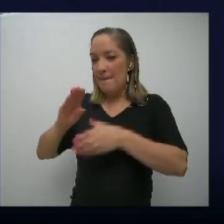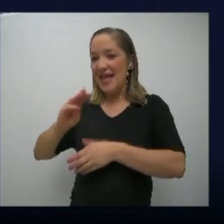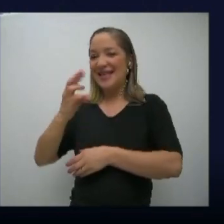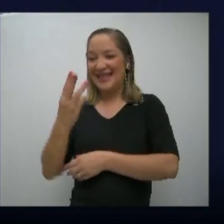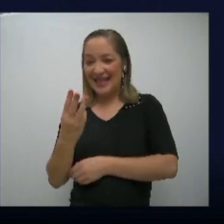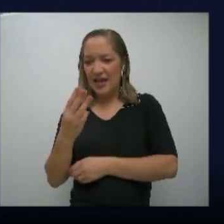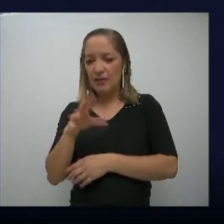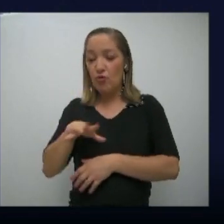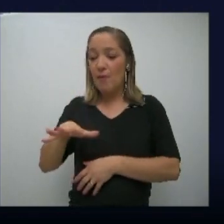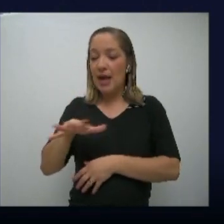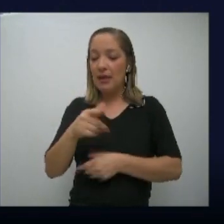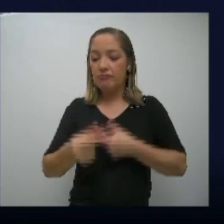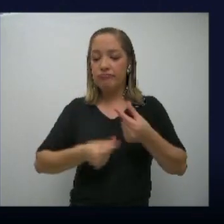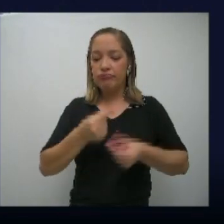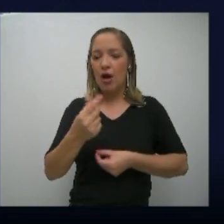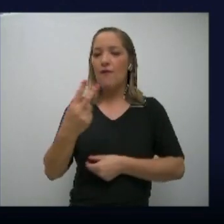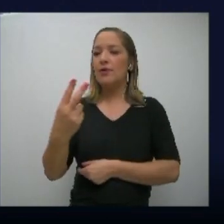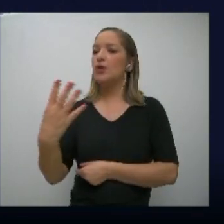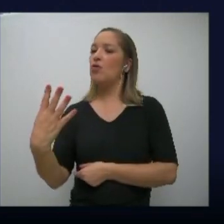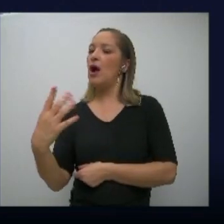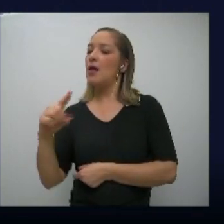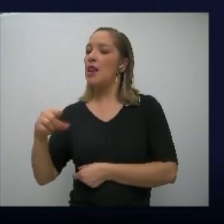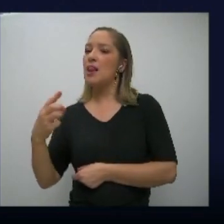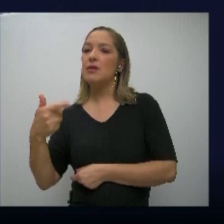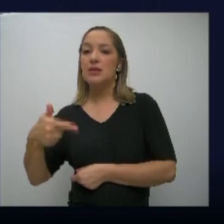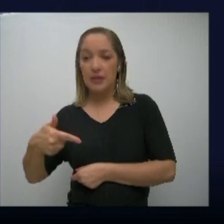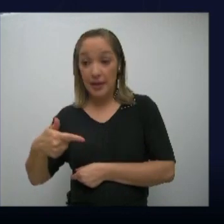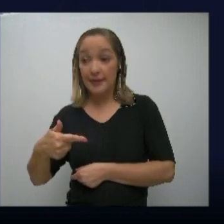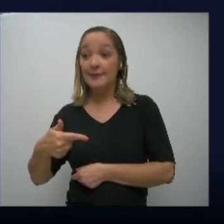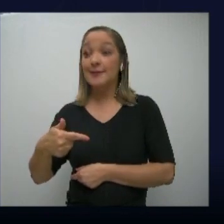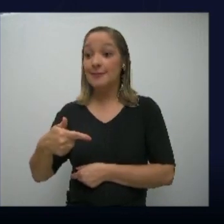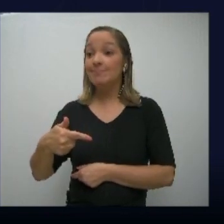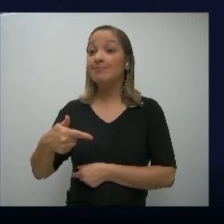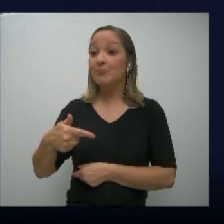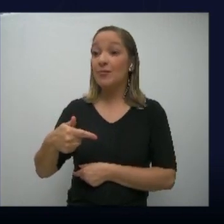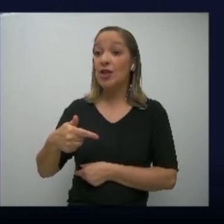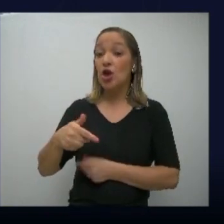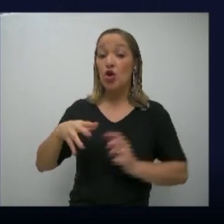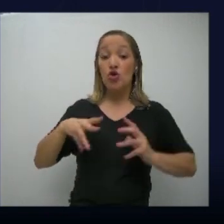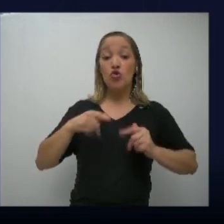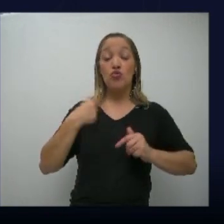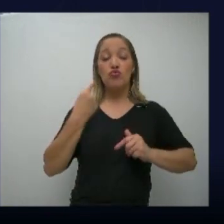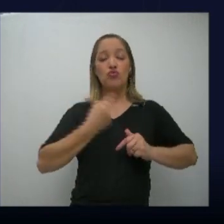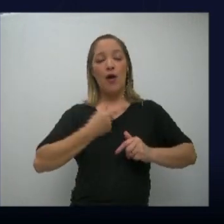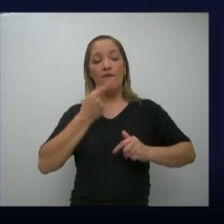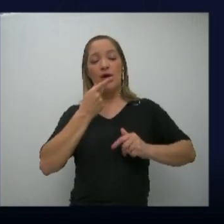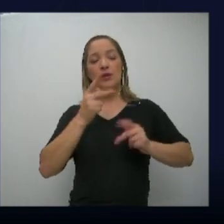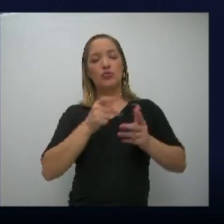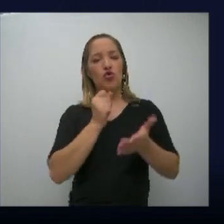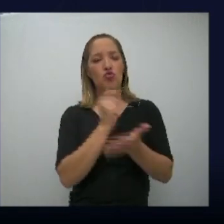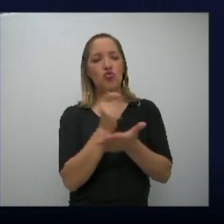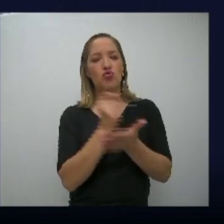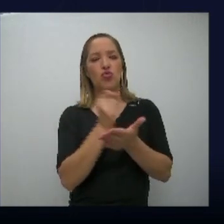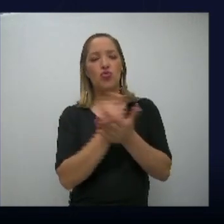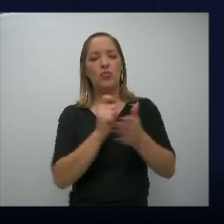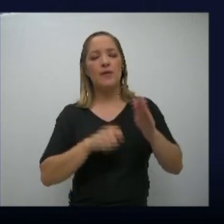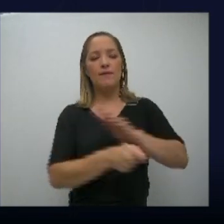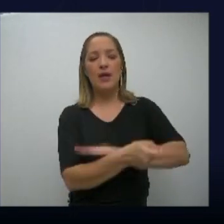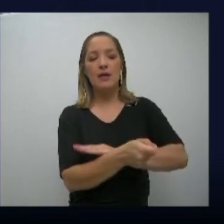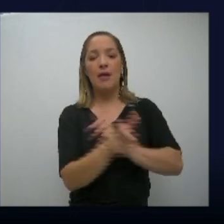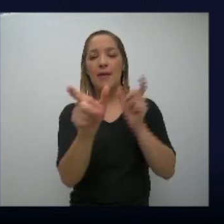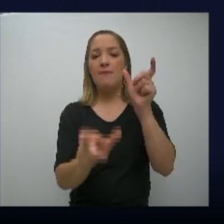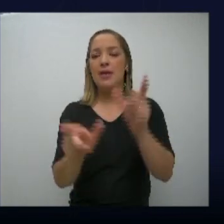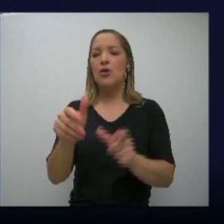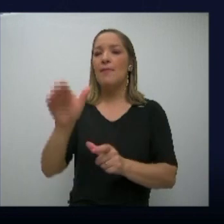mercado essa história do 24 por sete é uma essa tu que está falando também de consumo investimento nas pessoas estão cada vez